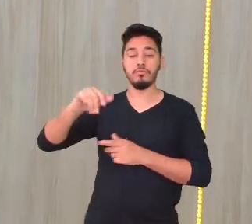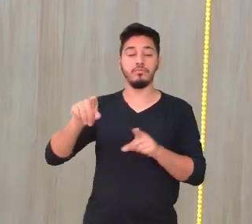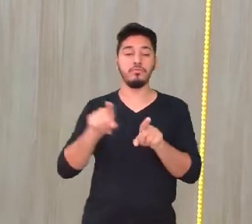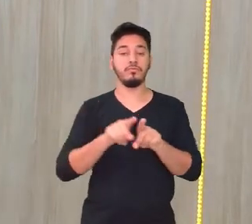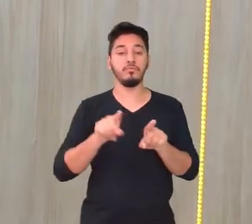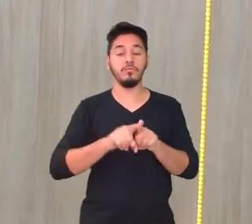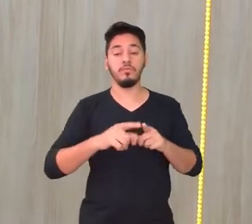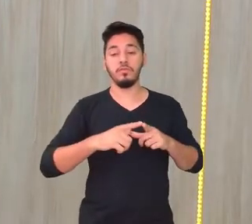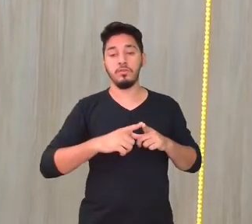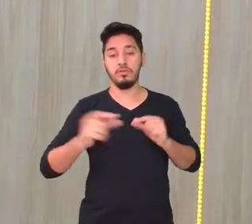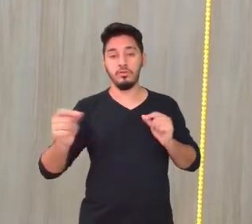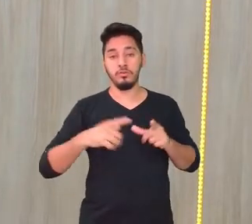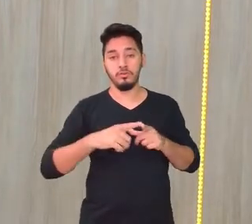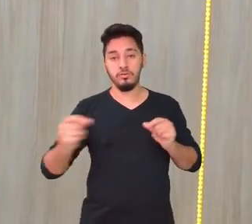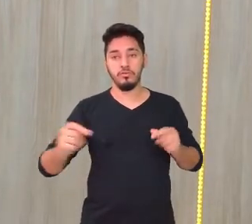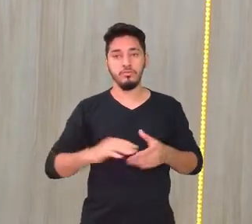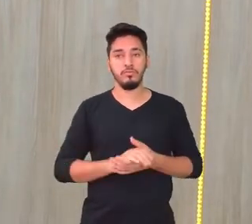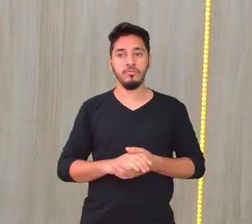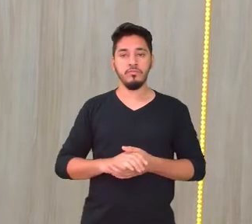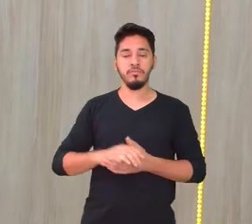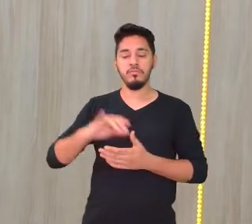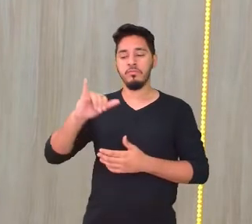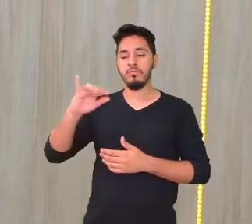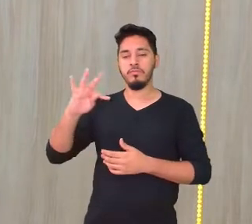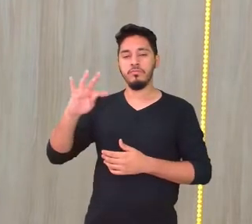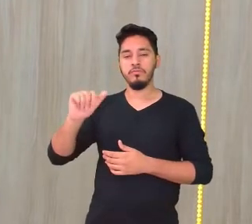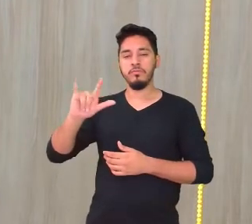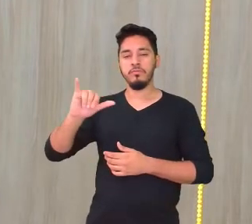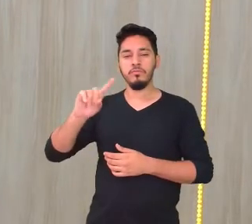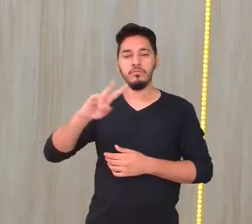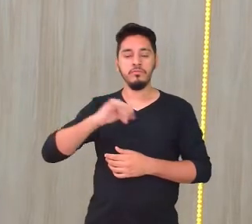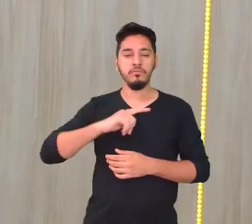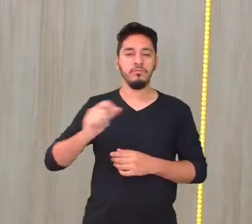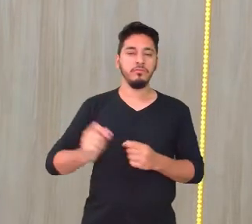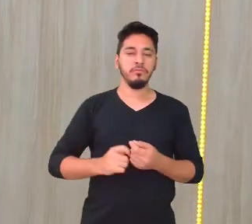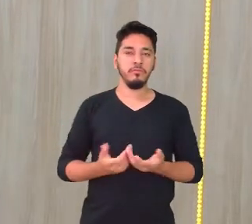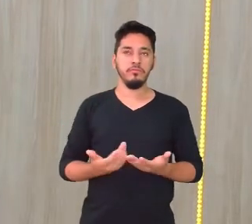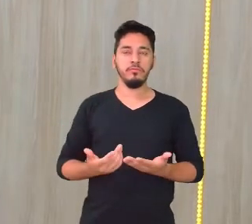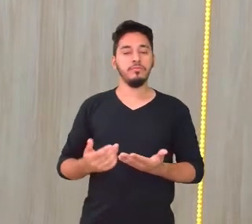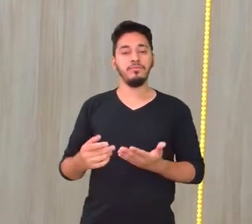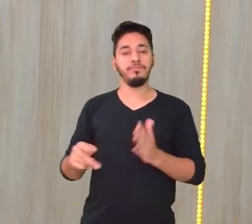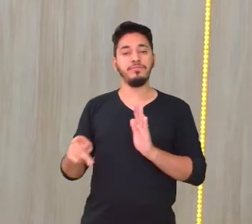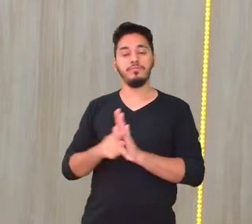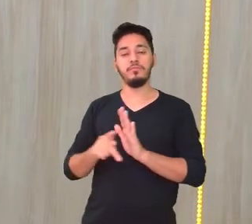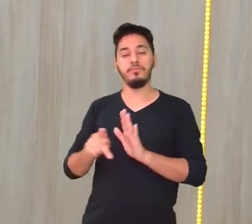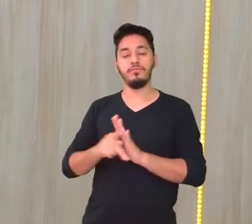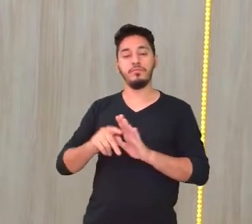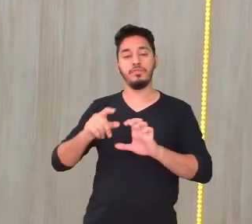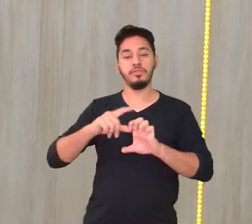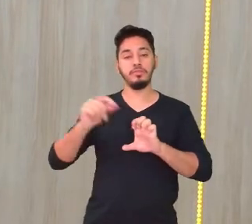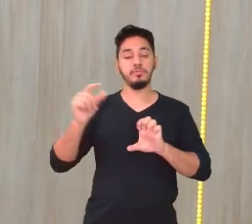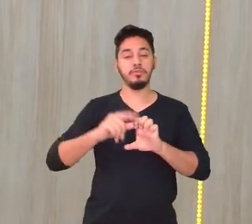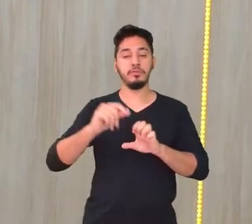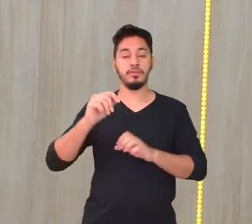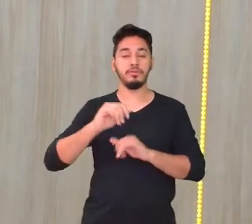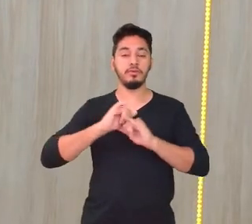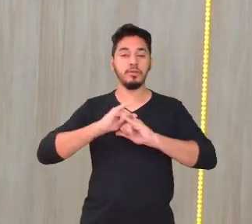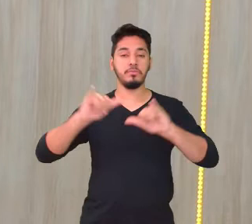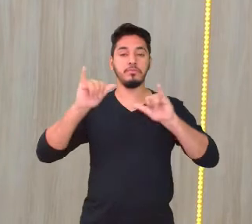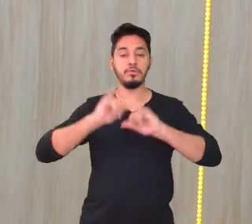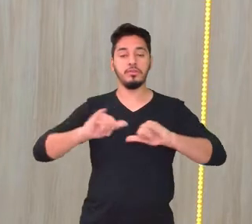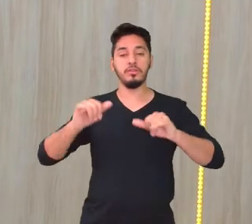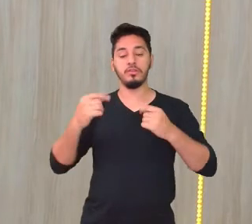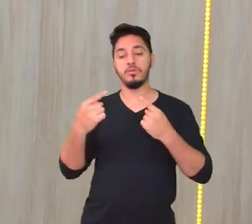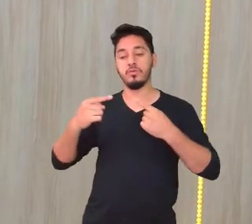a Itália ela vai empreender uma grande quantidade de campanhas ali, principalmente ali contra